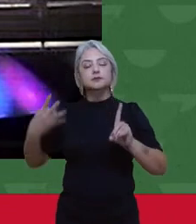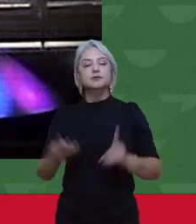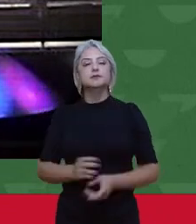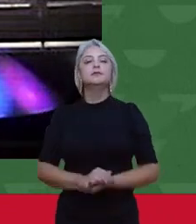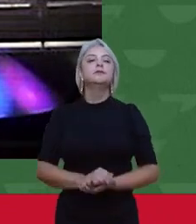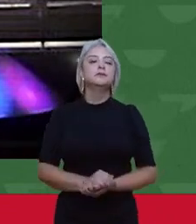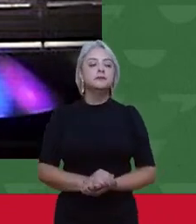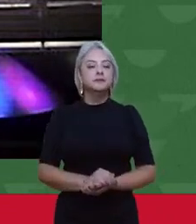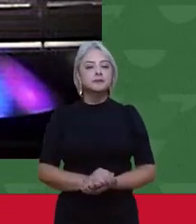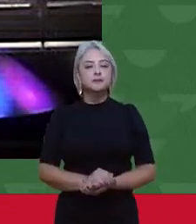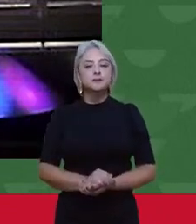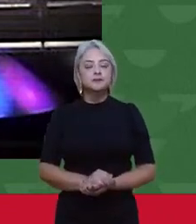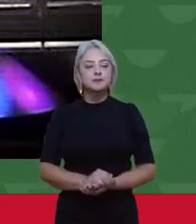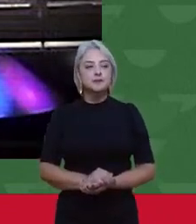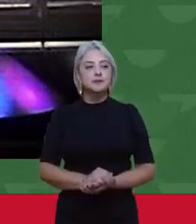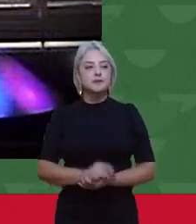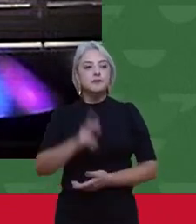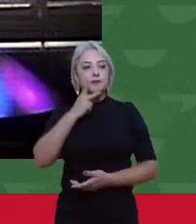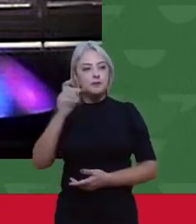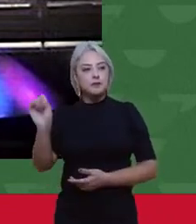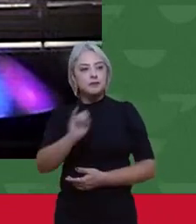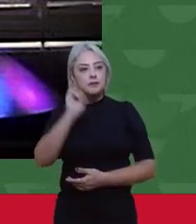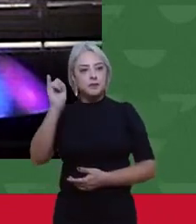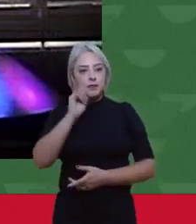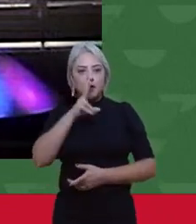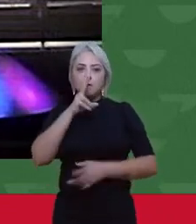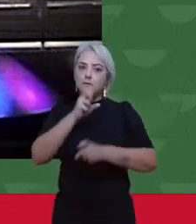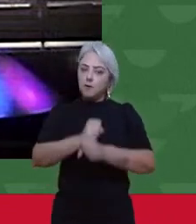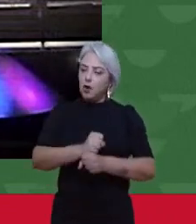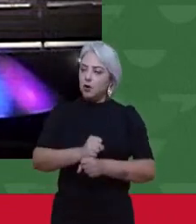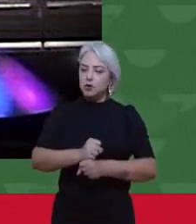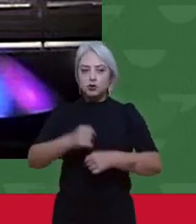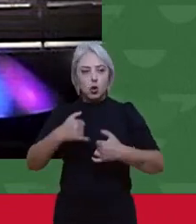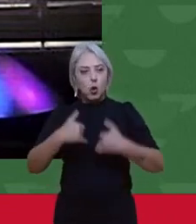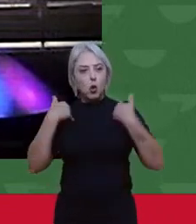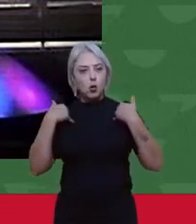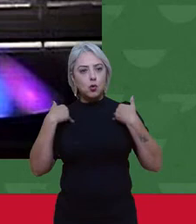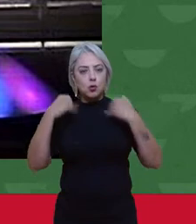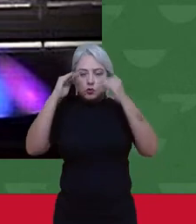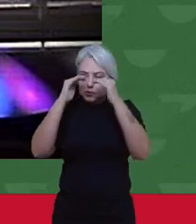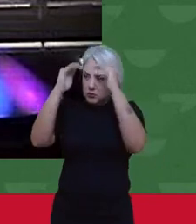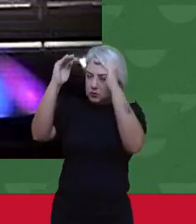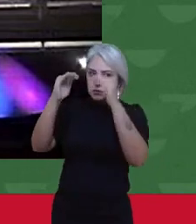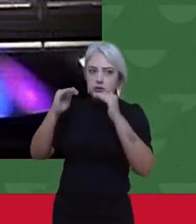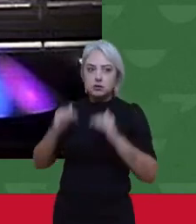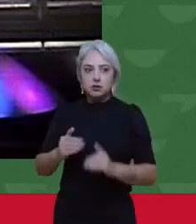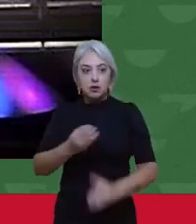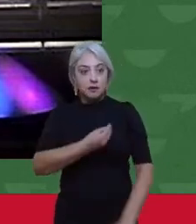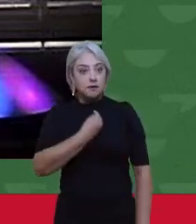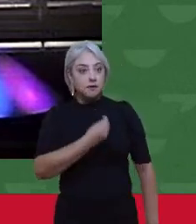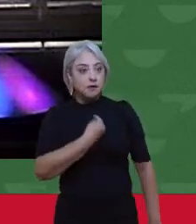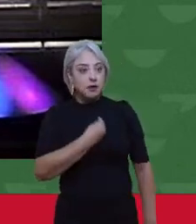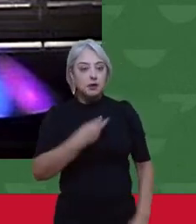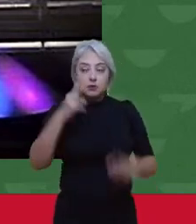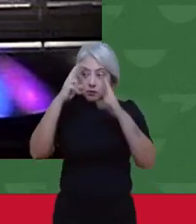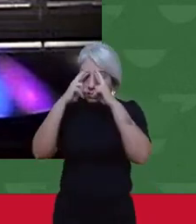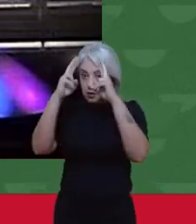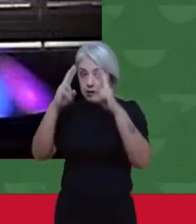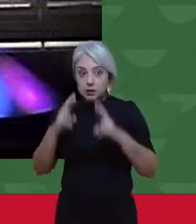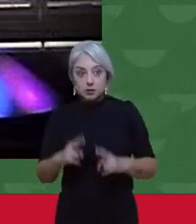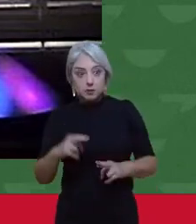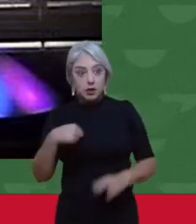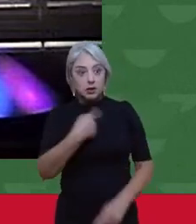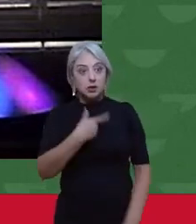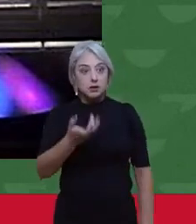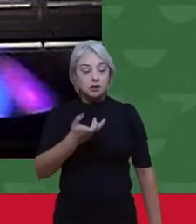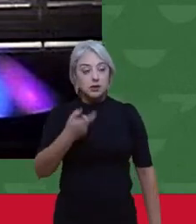LGBTQIA+, com as palavras importantes, fortes, orgulho, dignidade, vida, respeito, é que nós